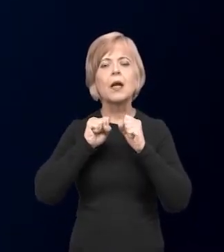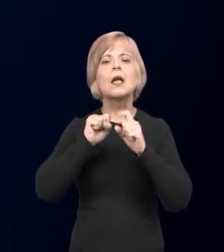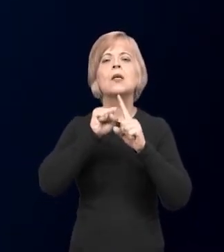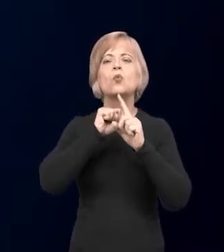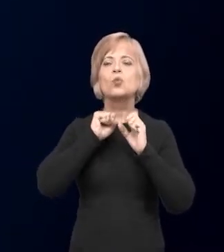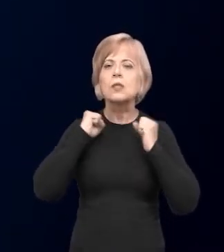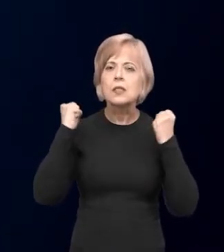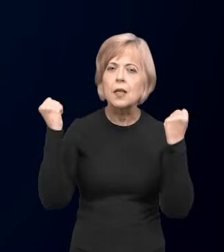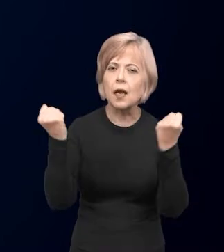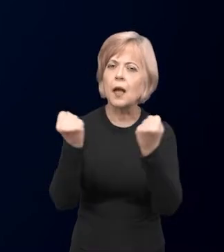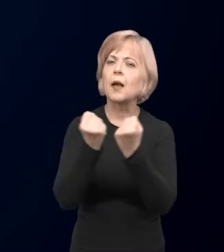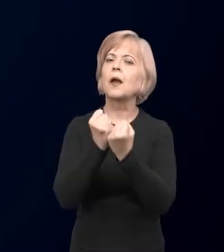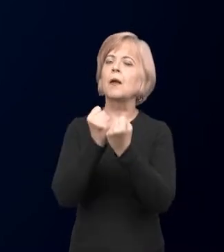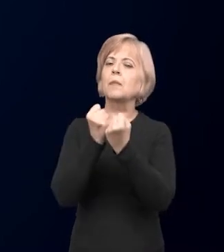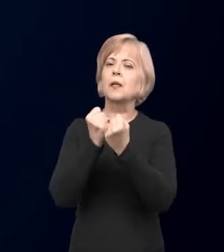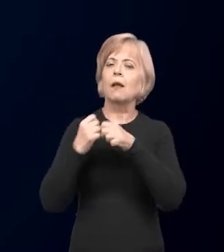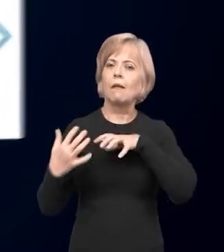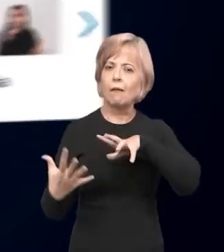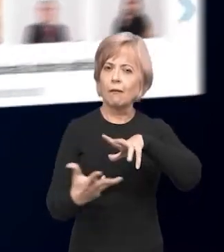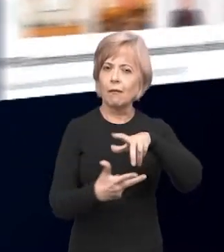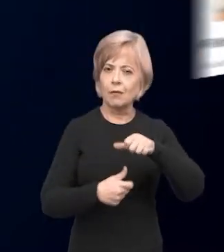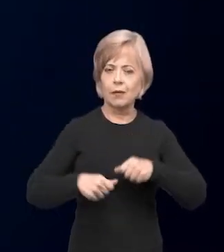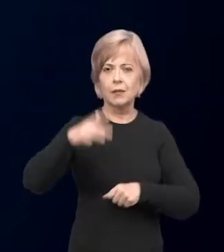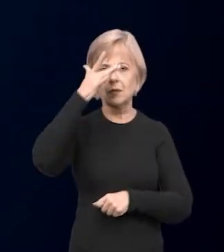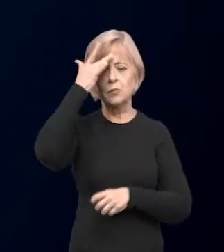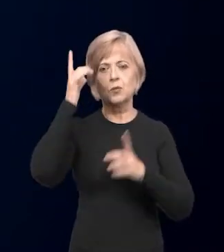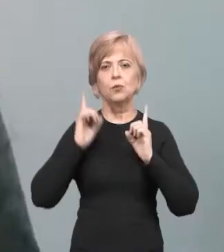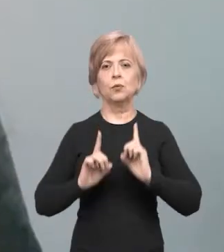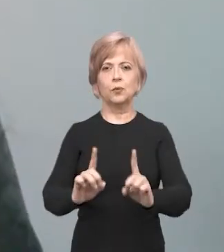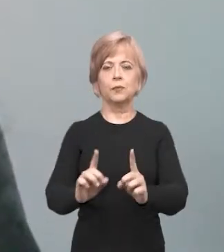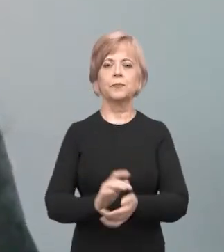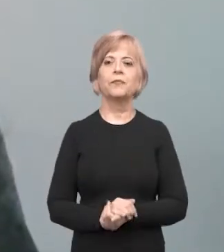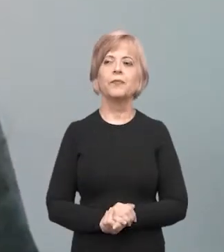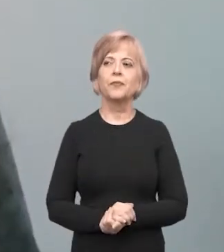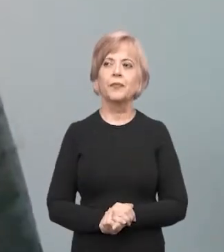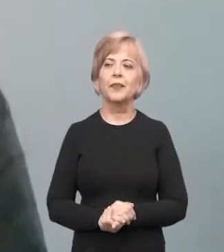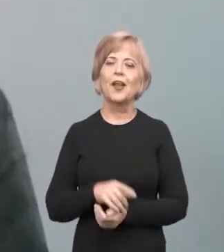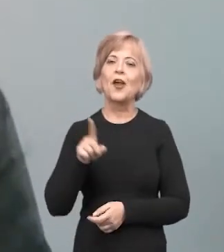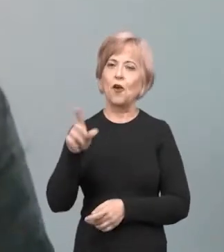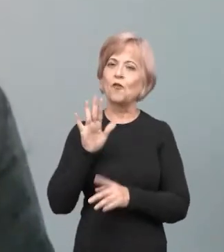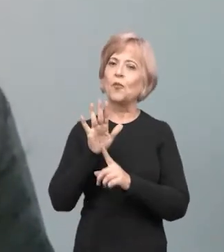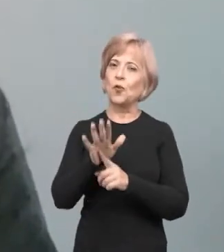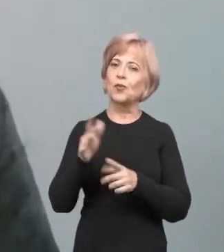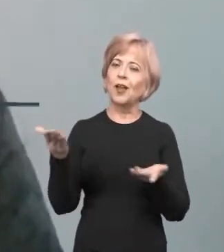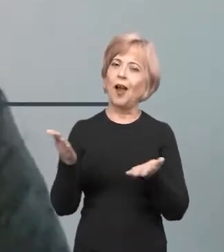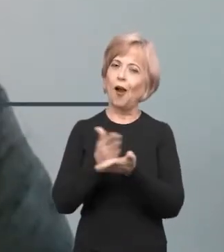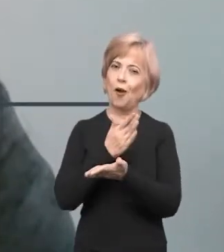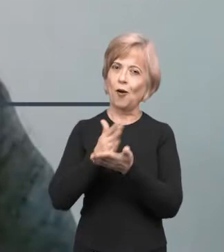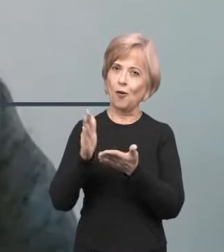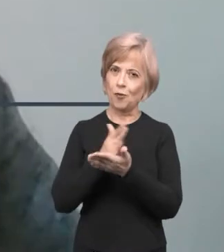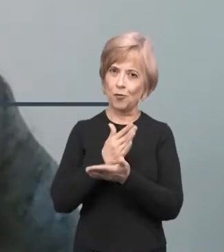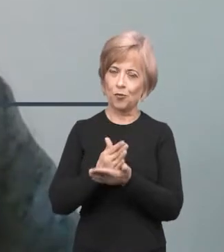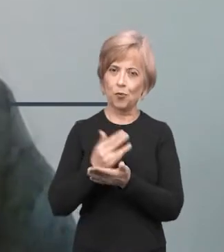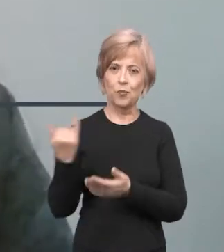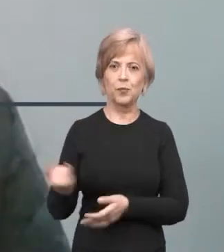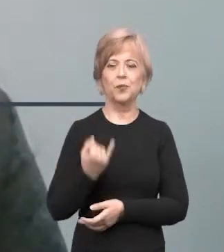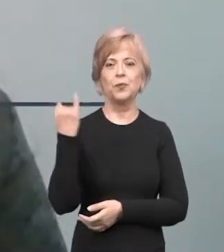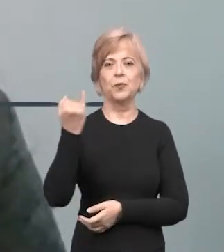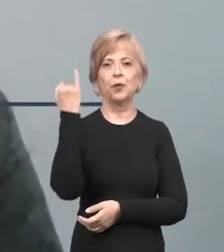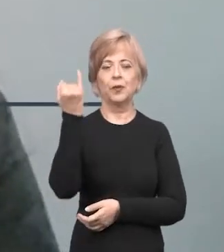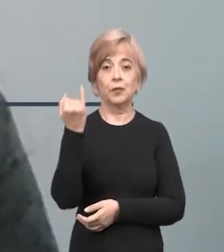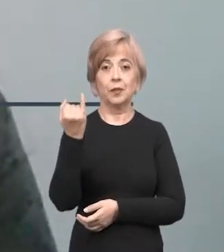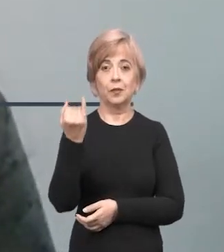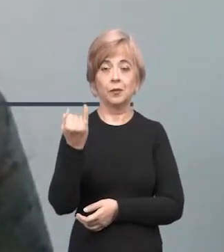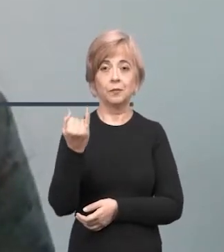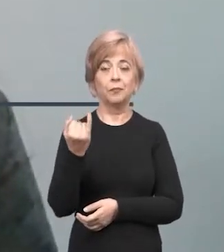a UFRJ sobre o tema da pessoa com deficiência. Olha, eu vou destacar aqui algumas que são de suma